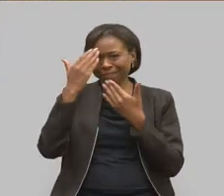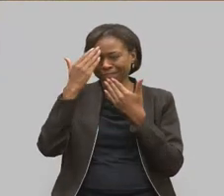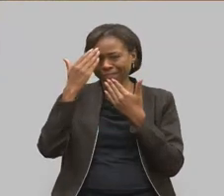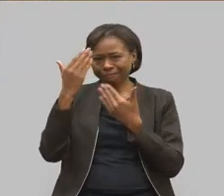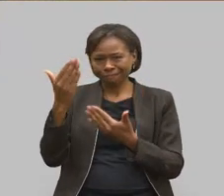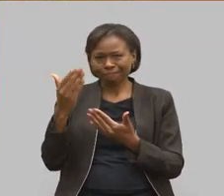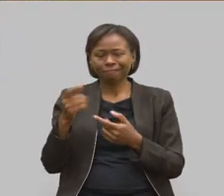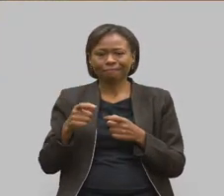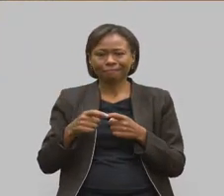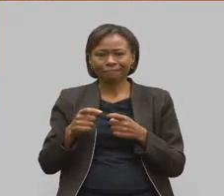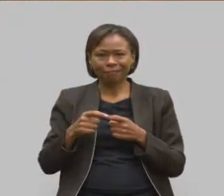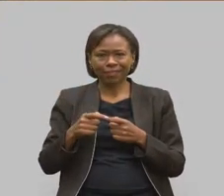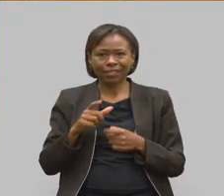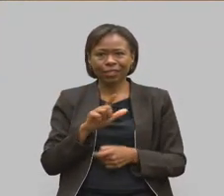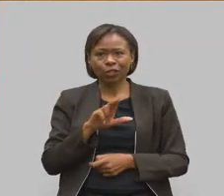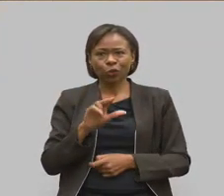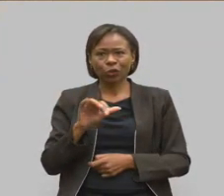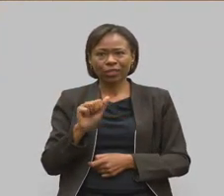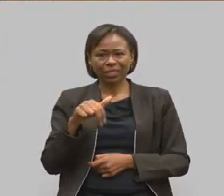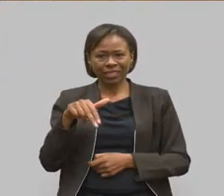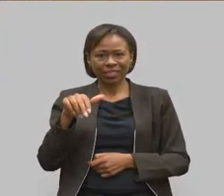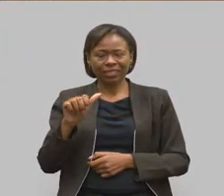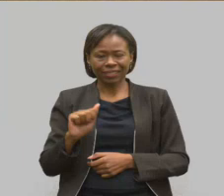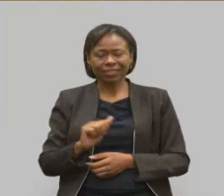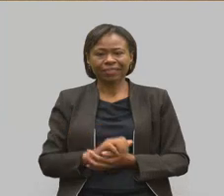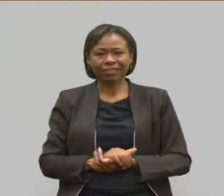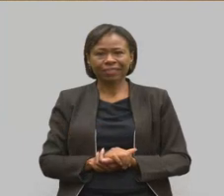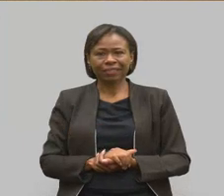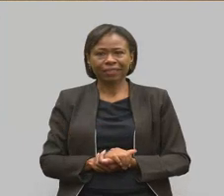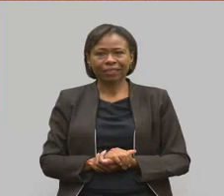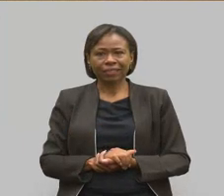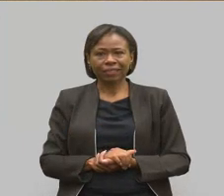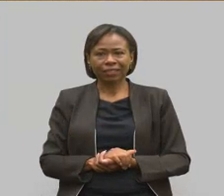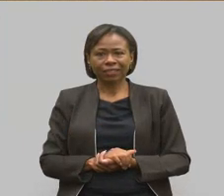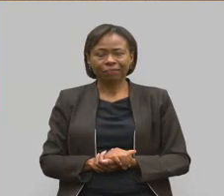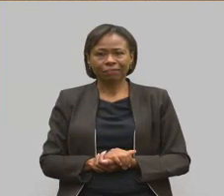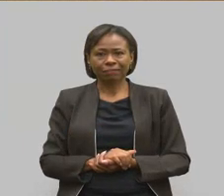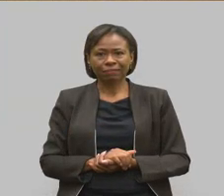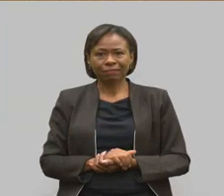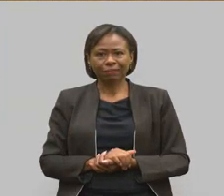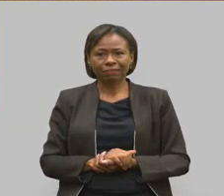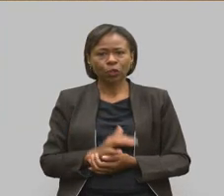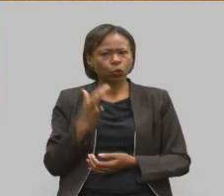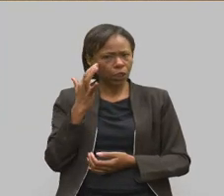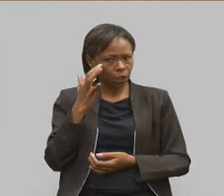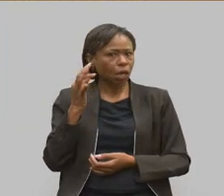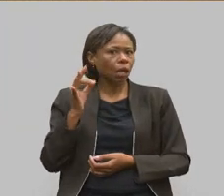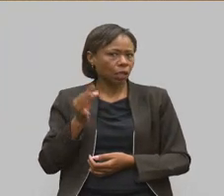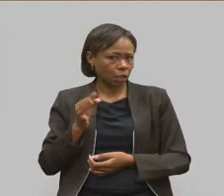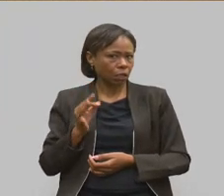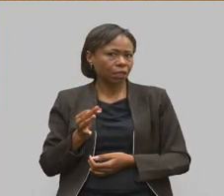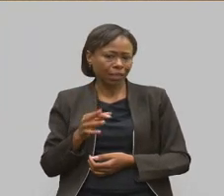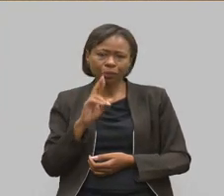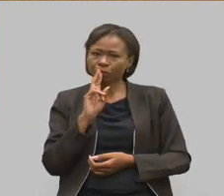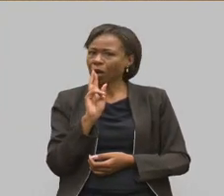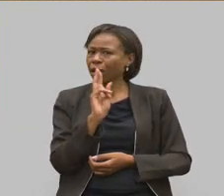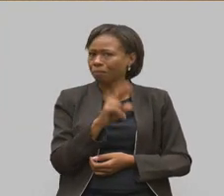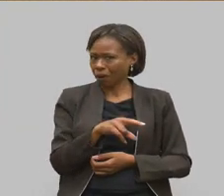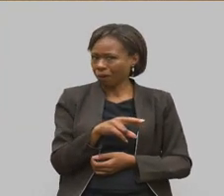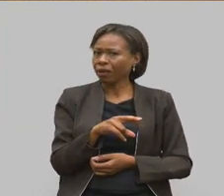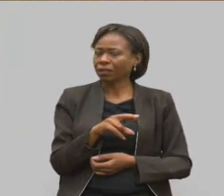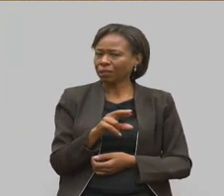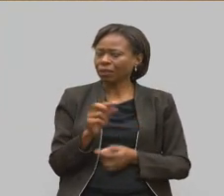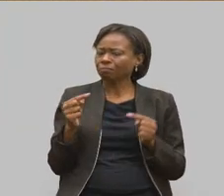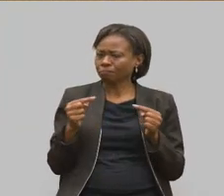Luciana tenho certeza que a willana eh ficou satisfeita com a sua resposta